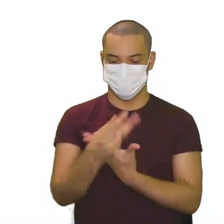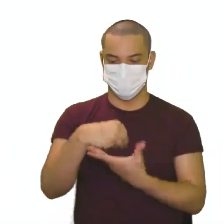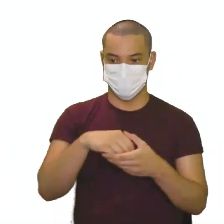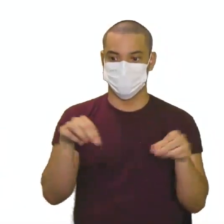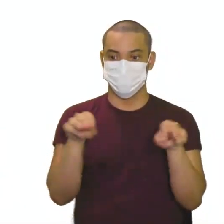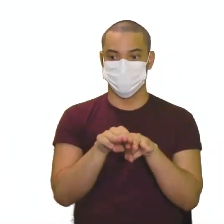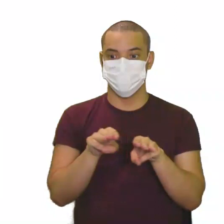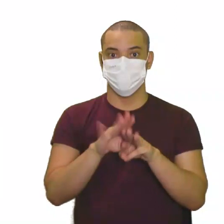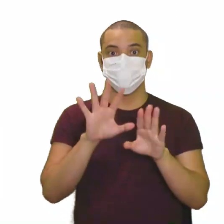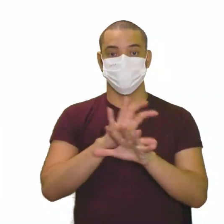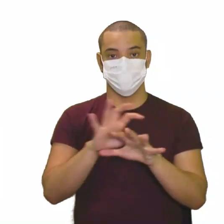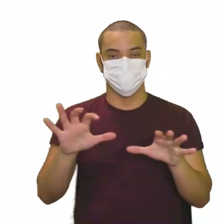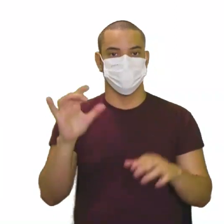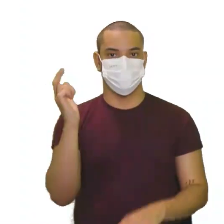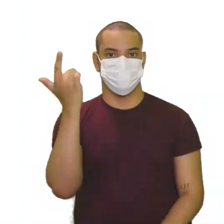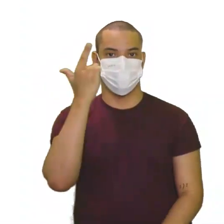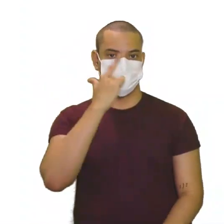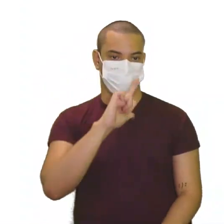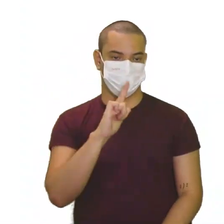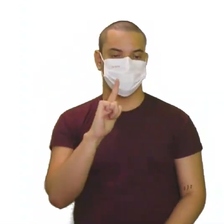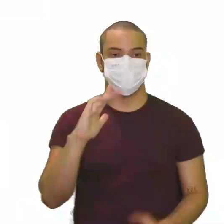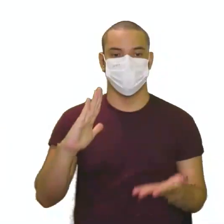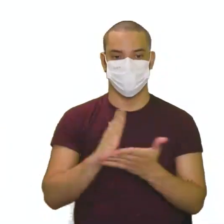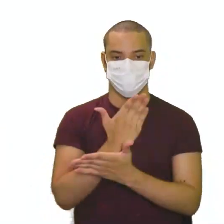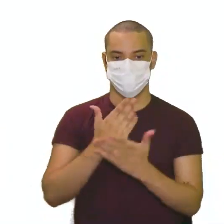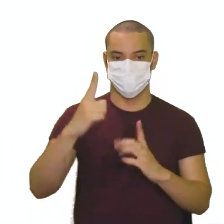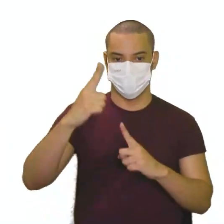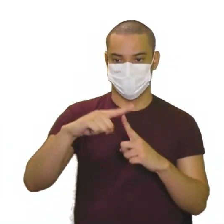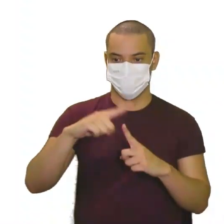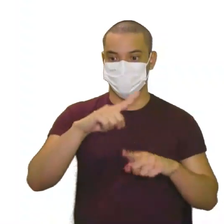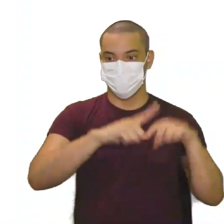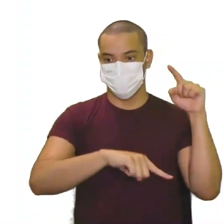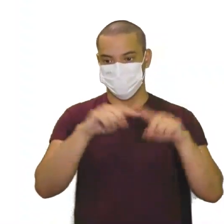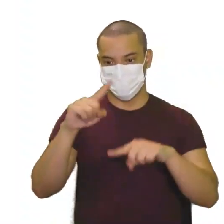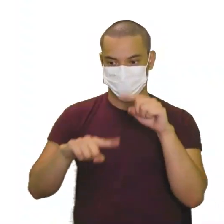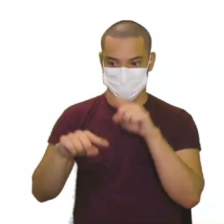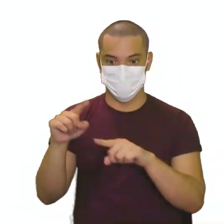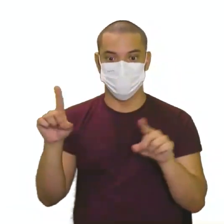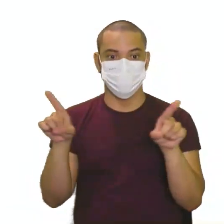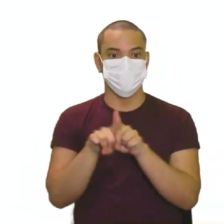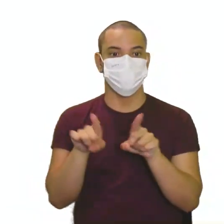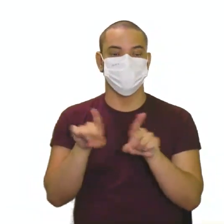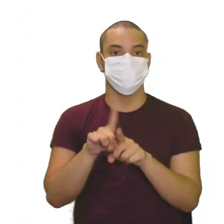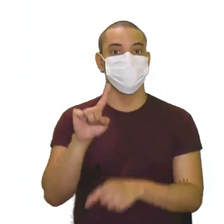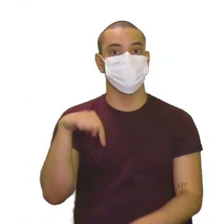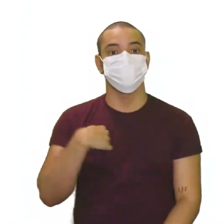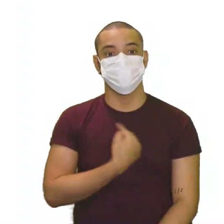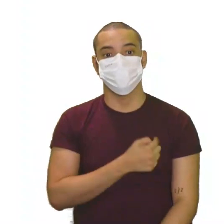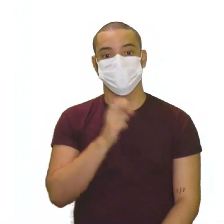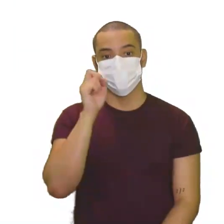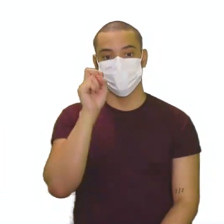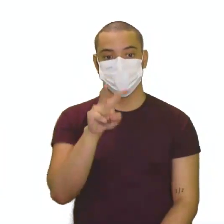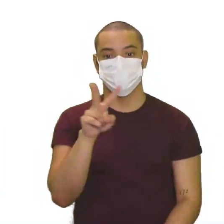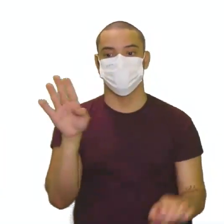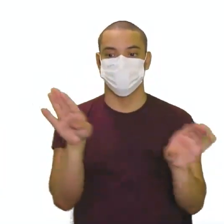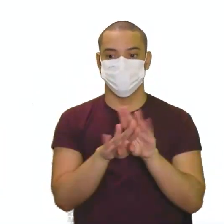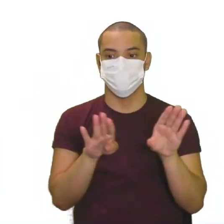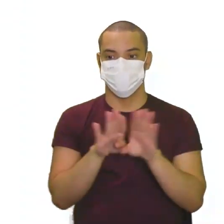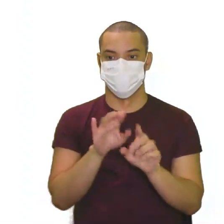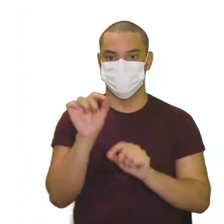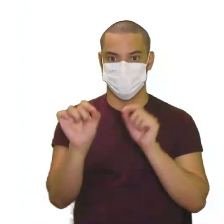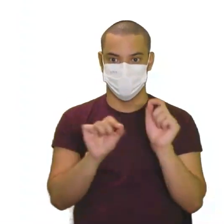assim eles vão atrair certos tipos de material é bem ok e nós iremos aqui olha só